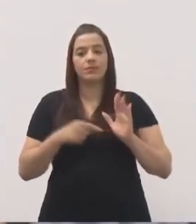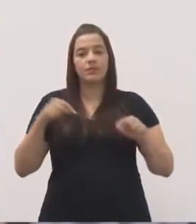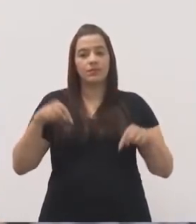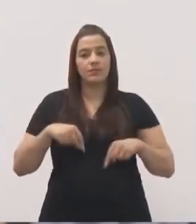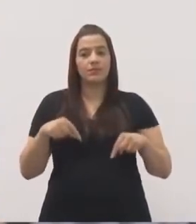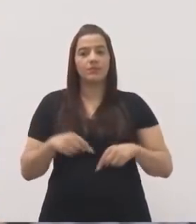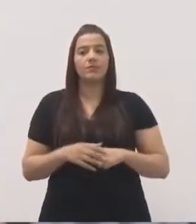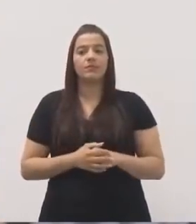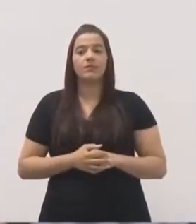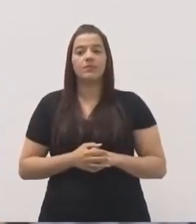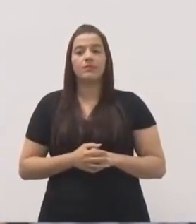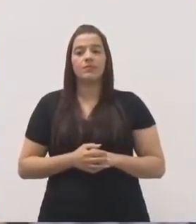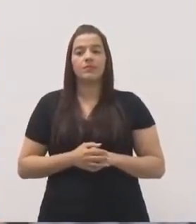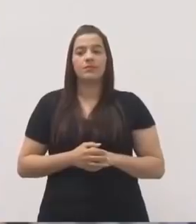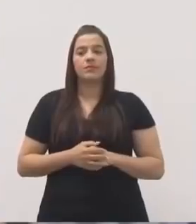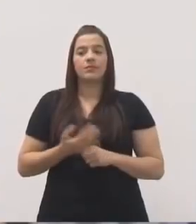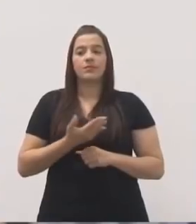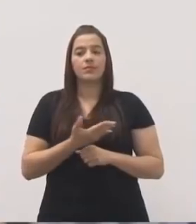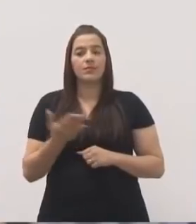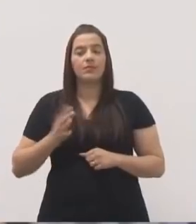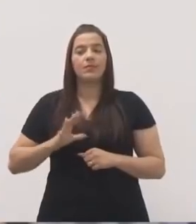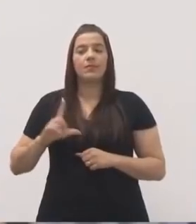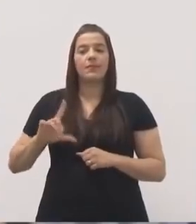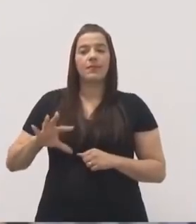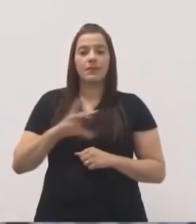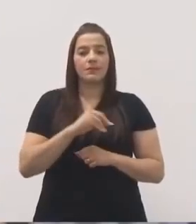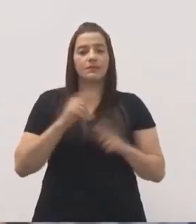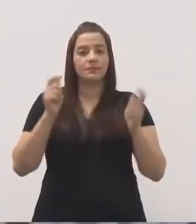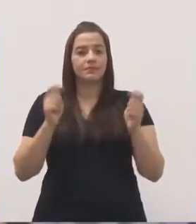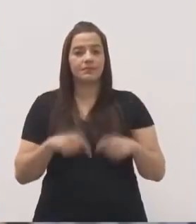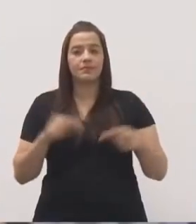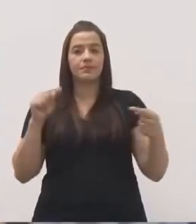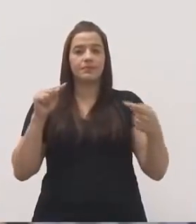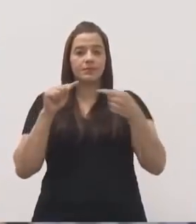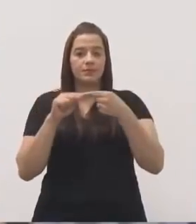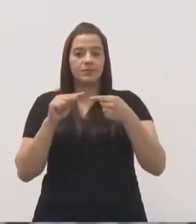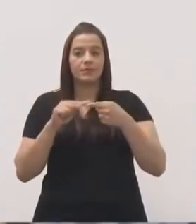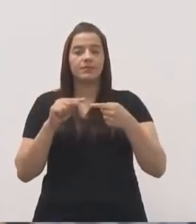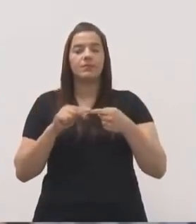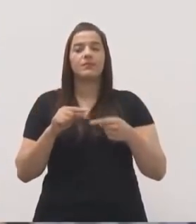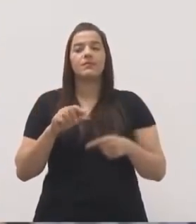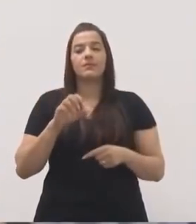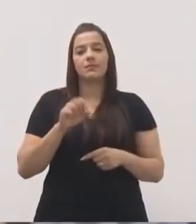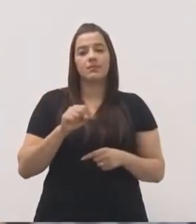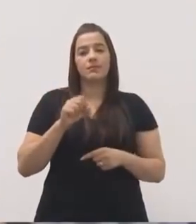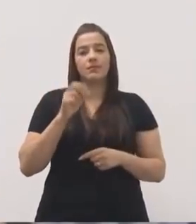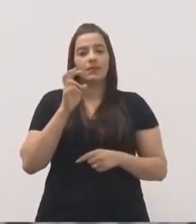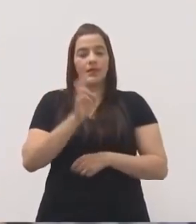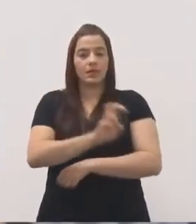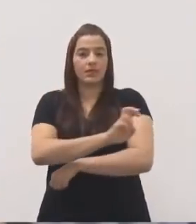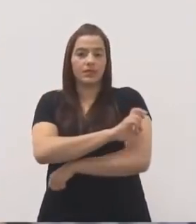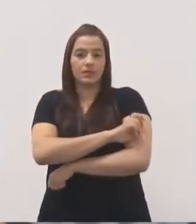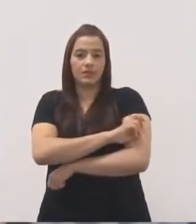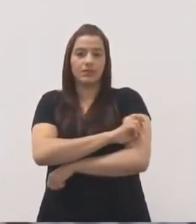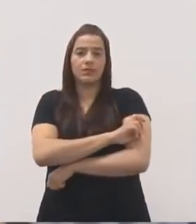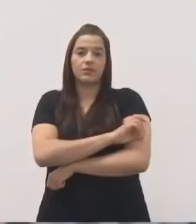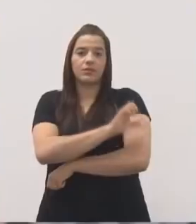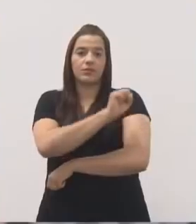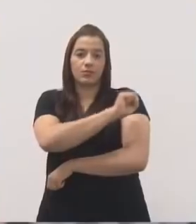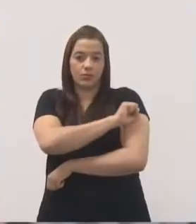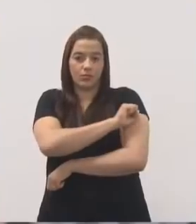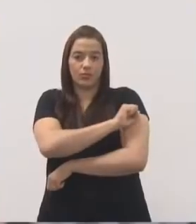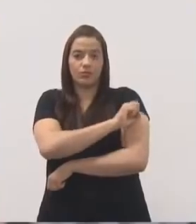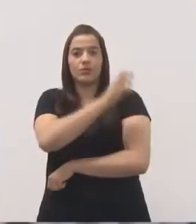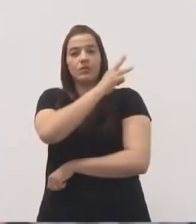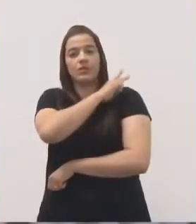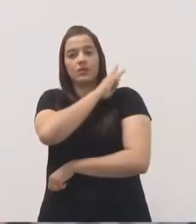tá bom? Mas como de praxe, professora, a aplicação censitária, né, para o 5º, 9º e para a 3ª série, tá